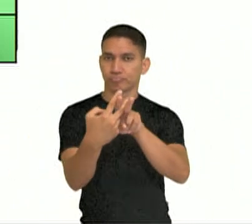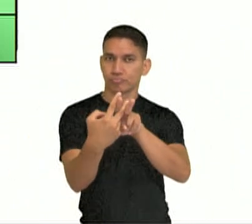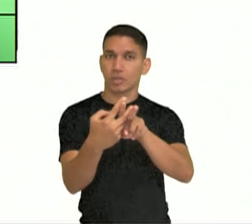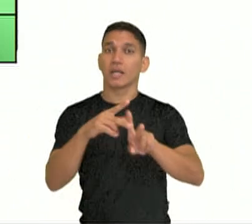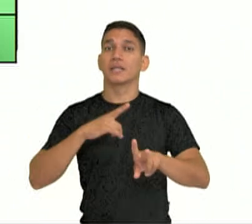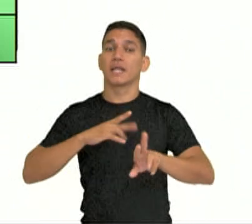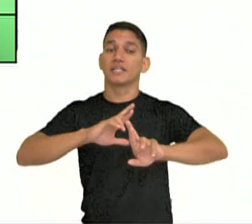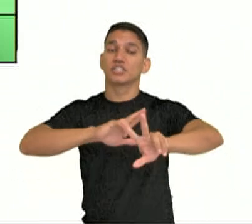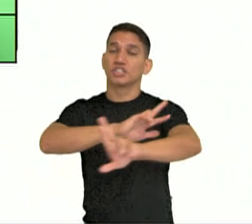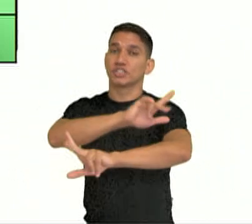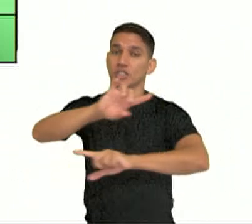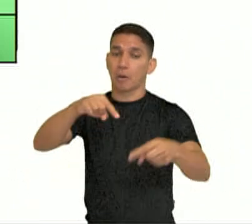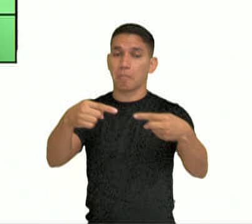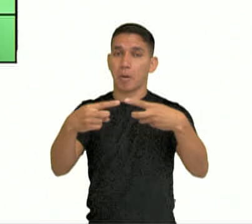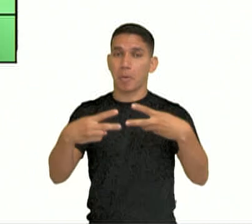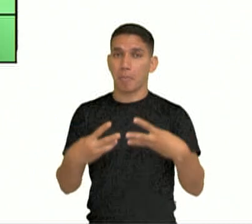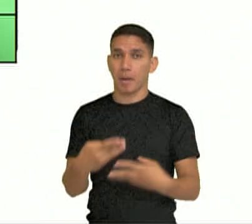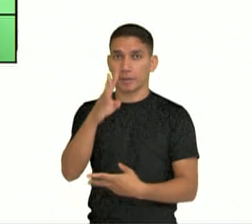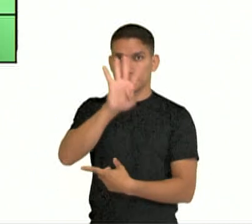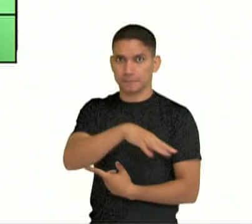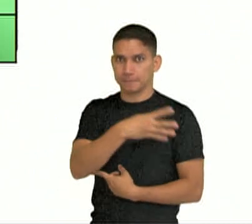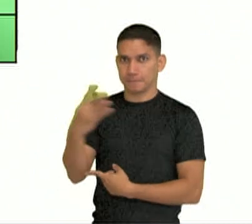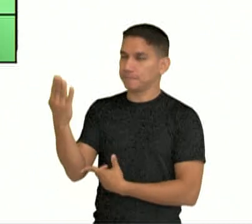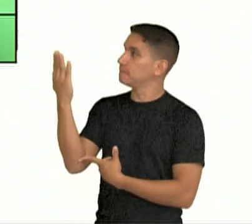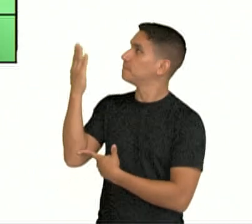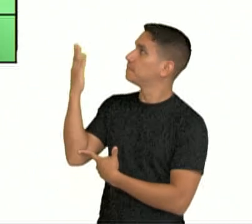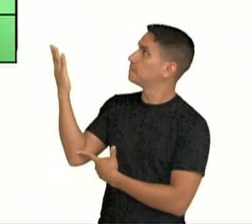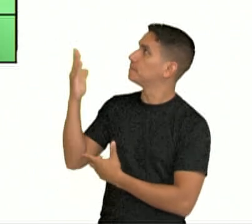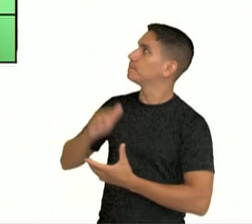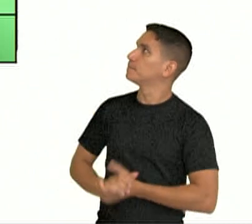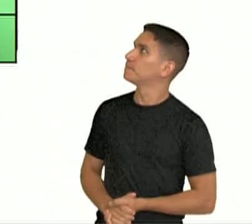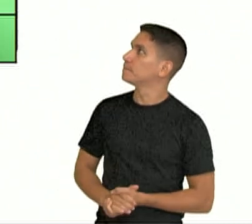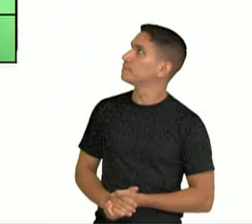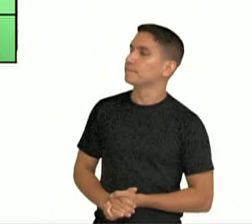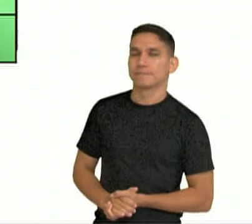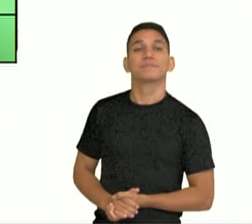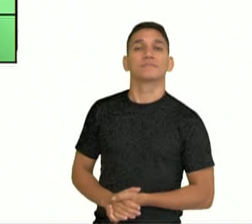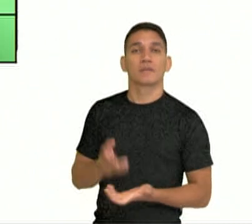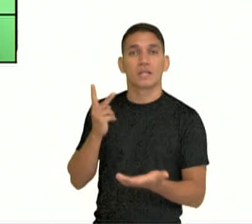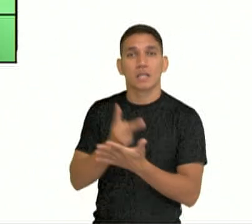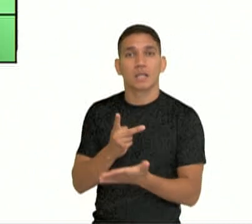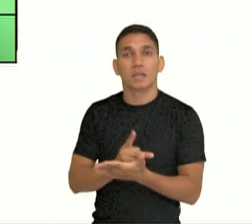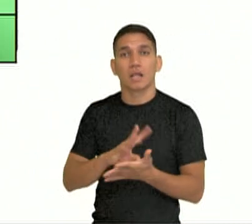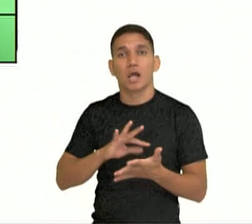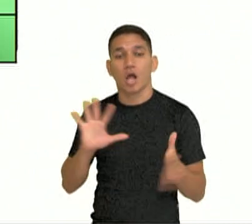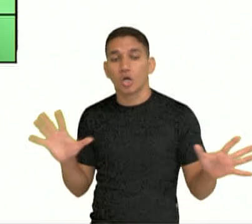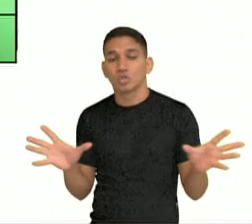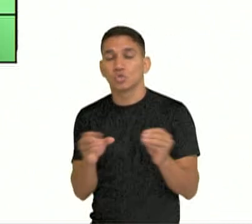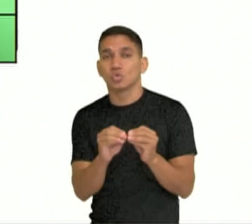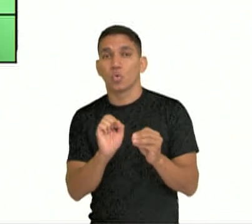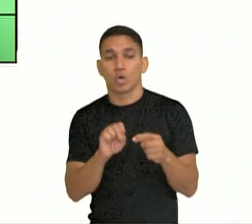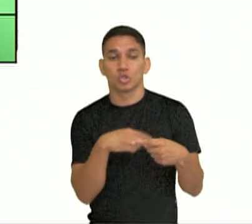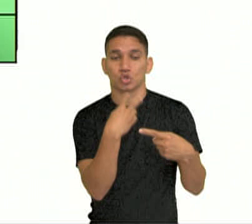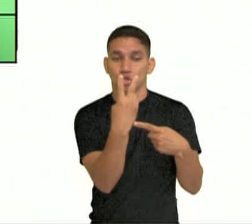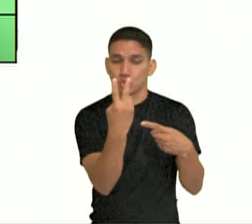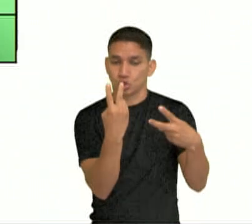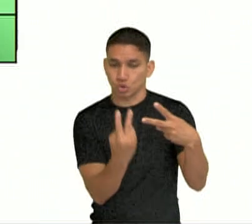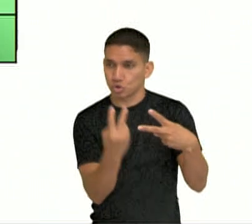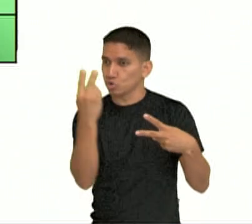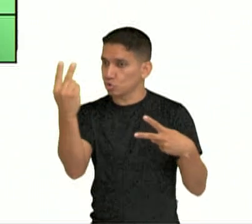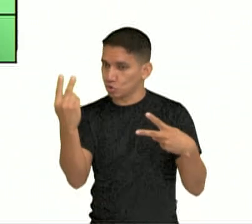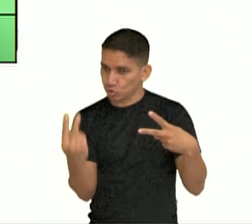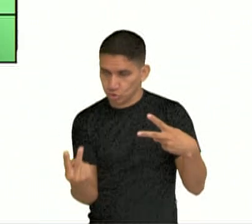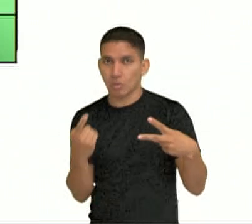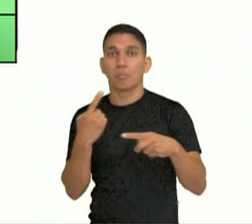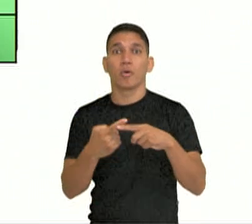diferentes combinações que estão representadas nesse quadradão de Pinet para vocês. Tá? Então, sempre eu vou juntar agora de 2 em 2, porque eu estou estudando duas